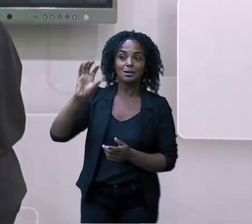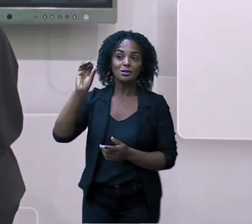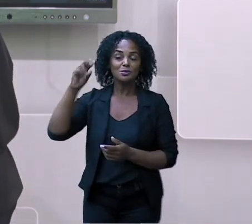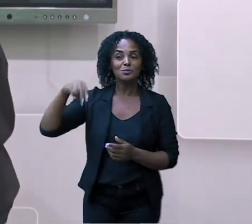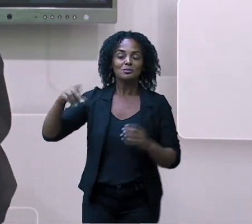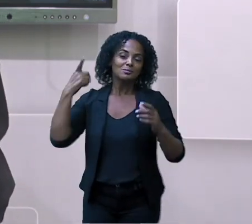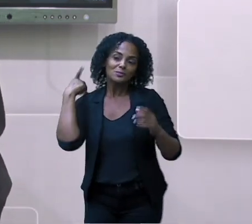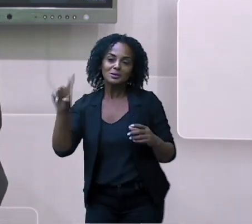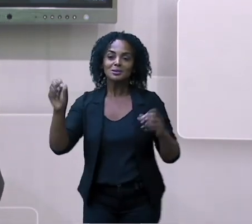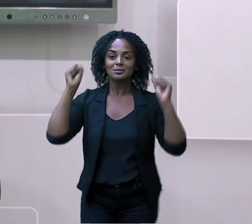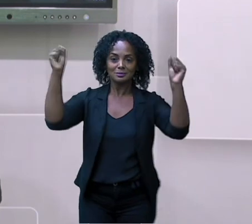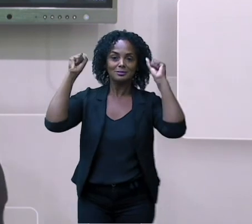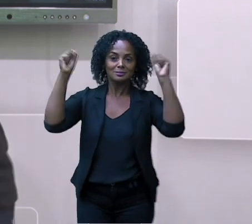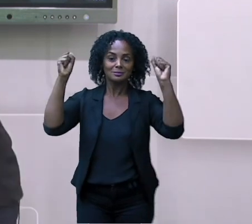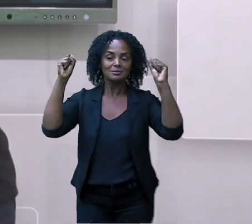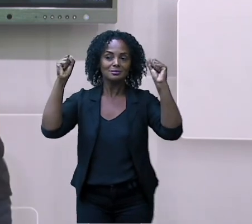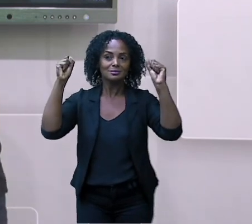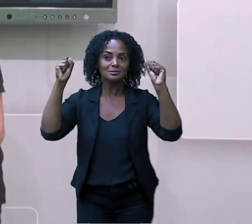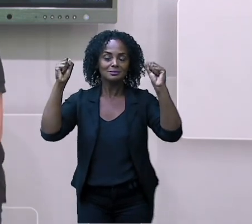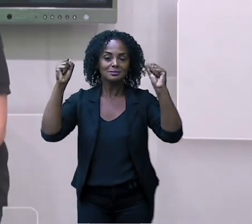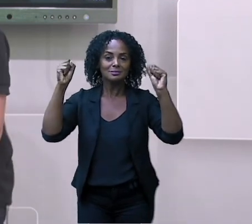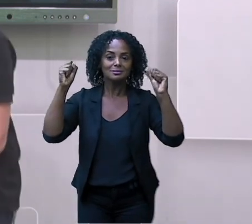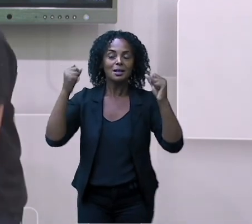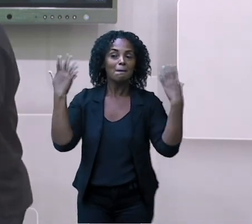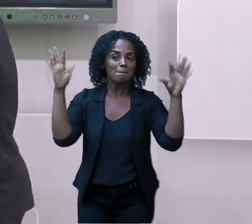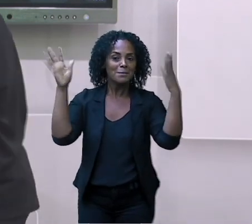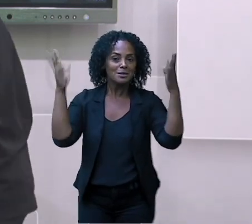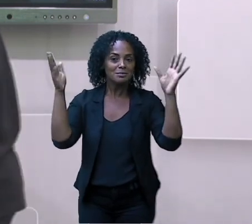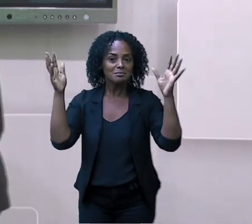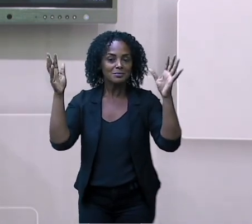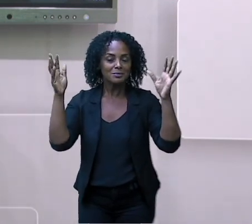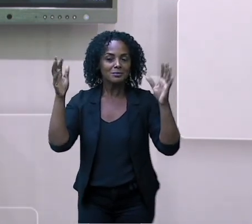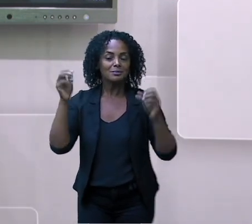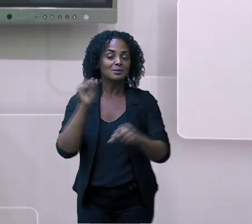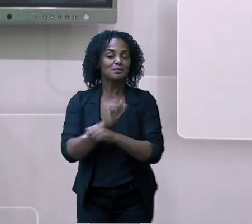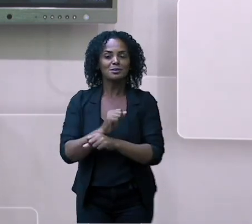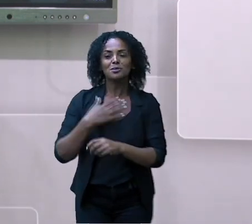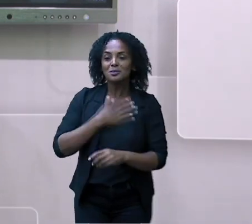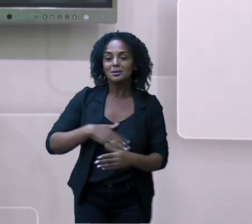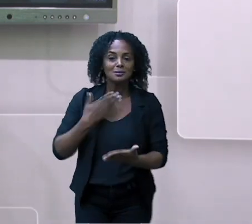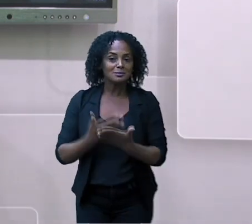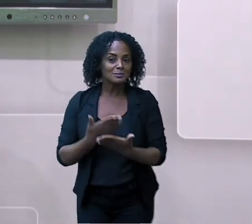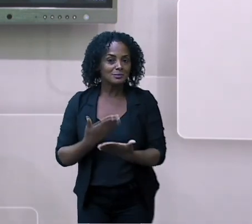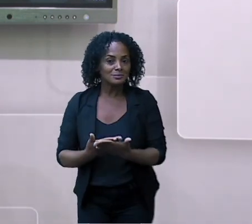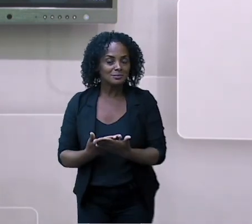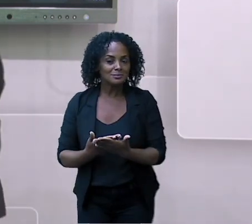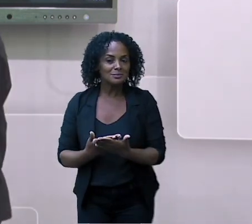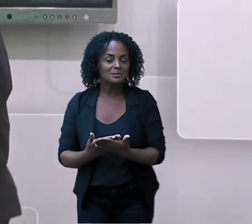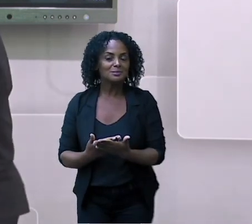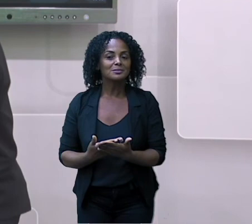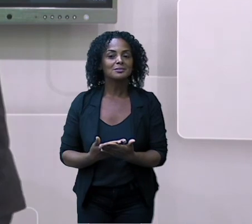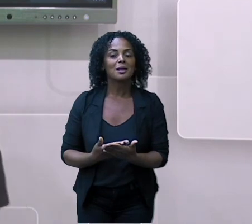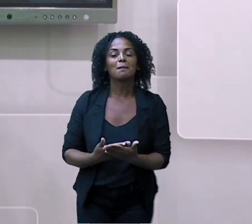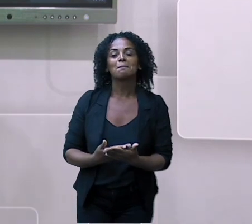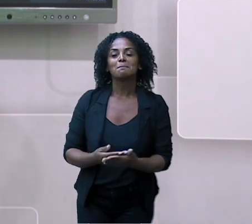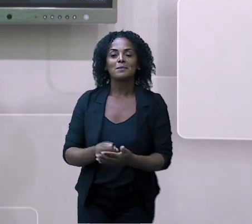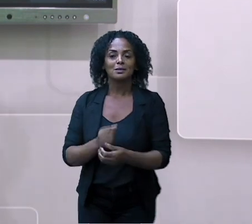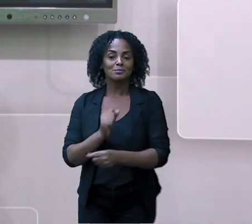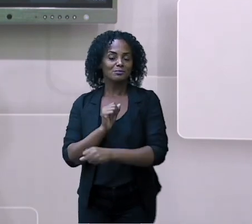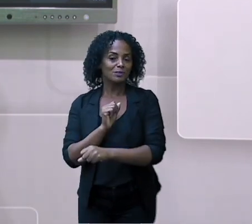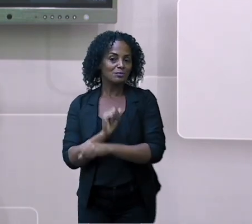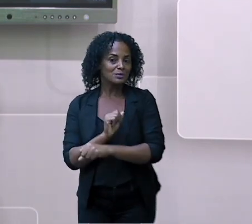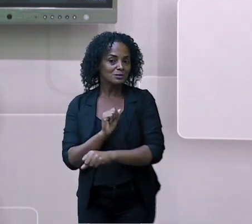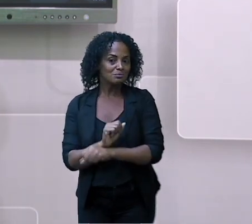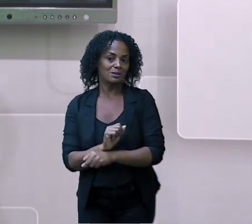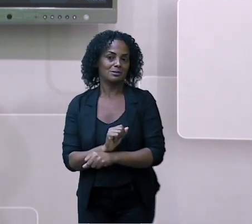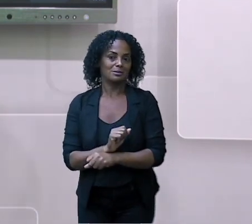parabéns. Espero que vocês estejam gostando da aula aí, ok, gente? Vamos continuando aí, ó. Firmes aí na TV, ok? Vamos